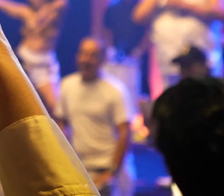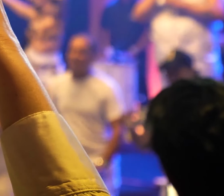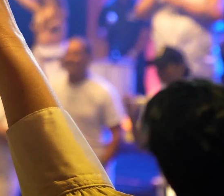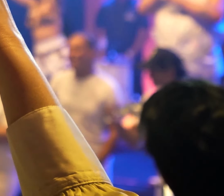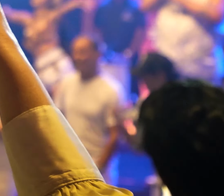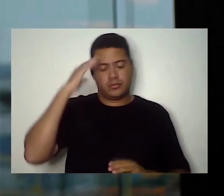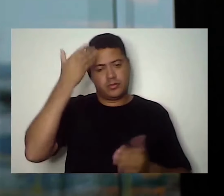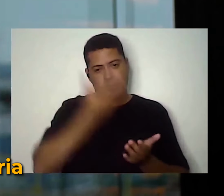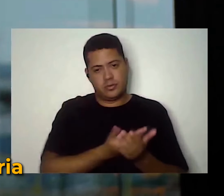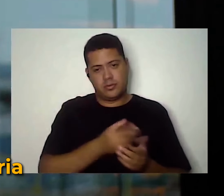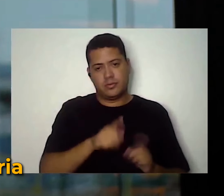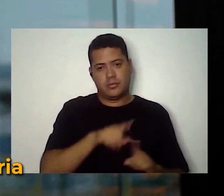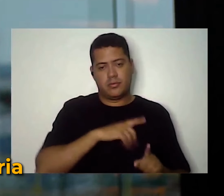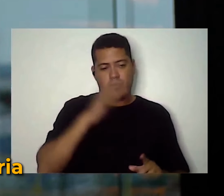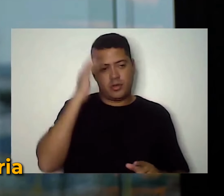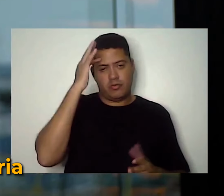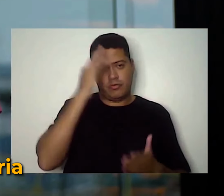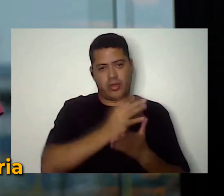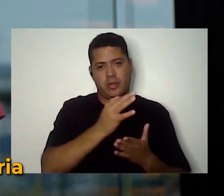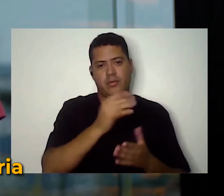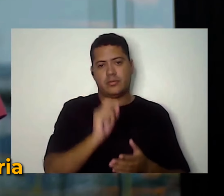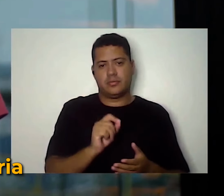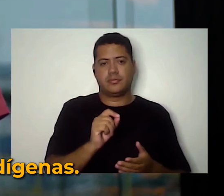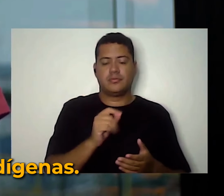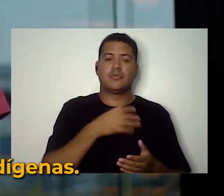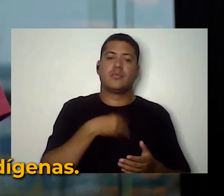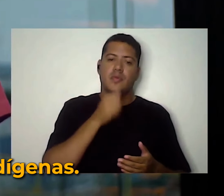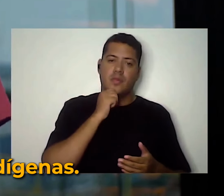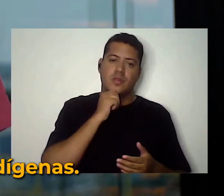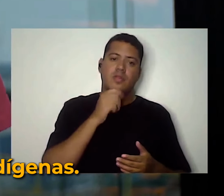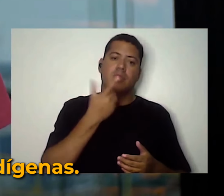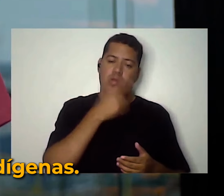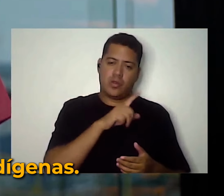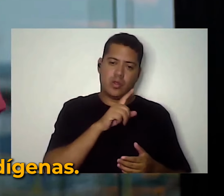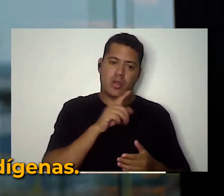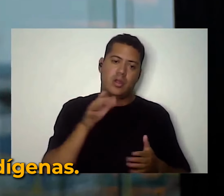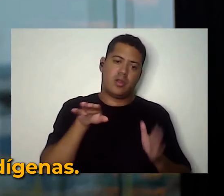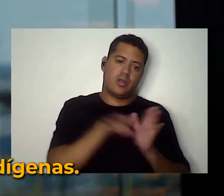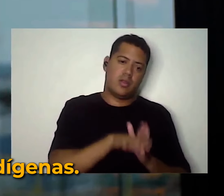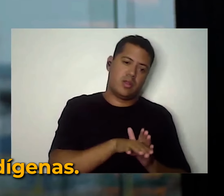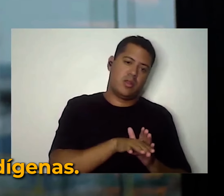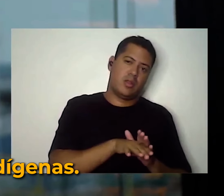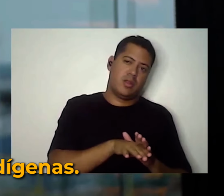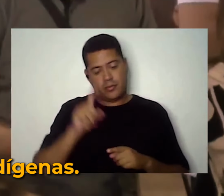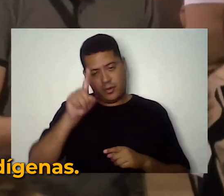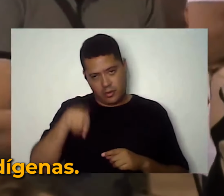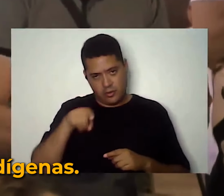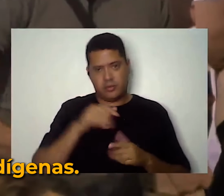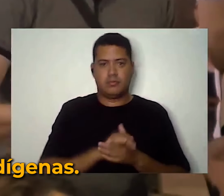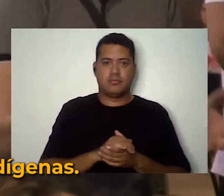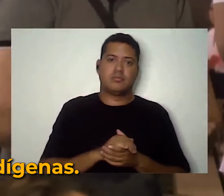fé que eu ainda vou chegar na plenária que vai estar repleto de negros,